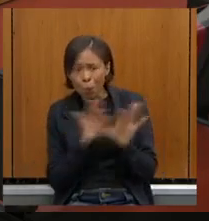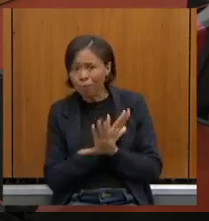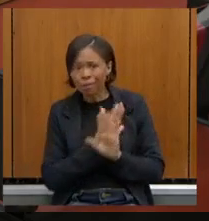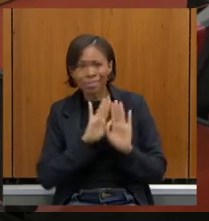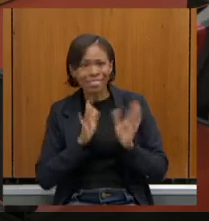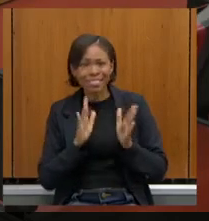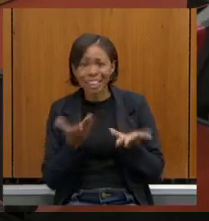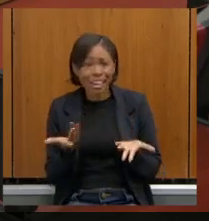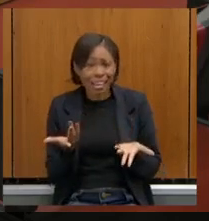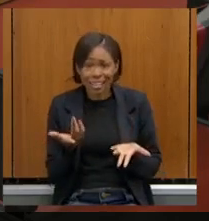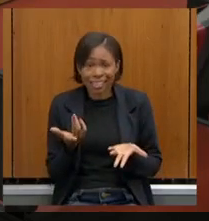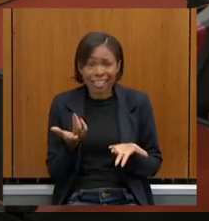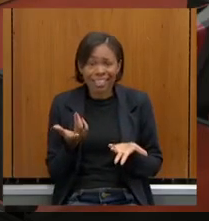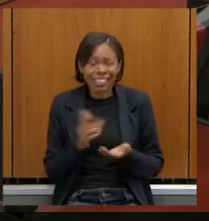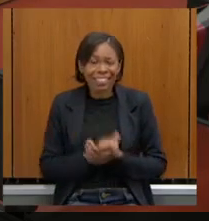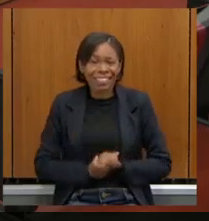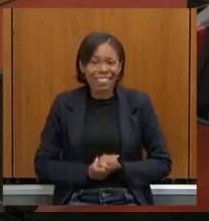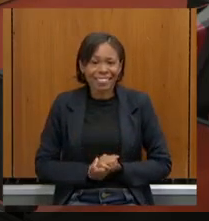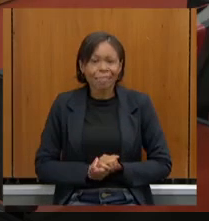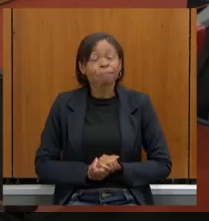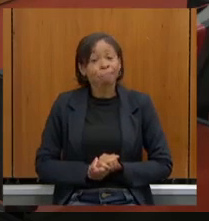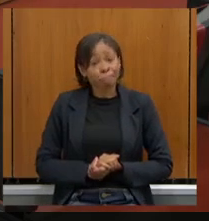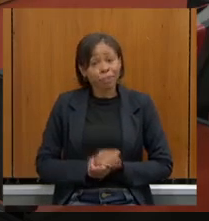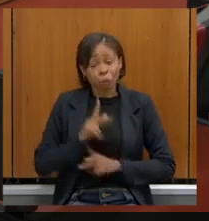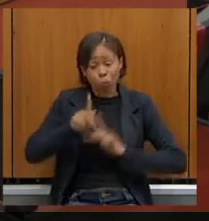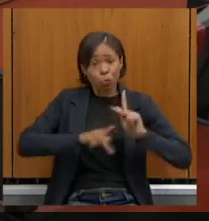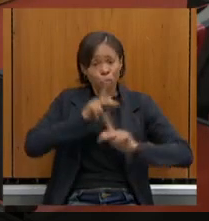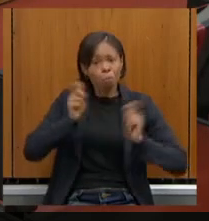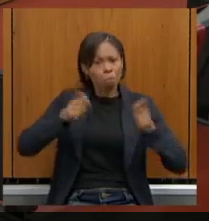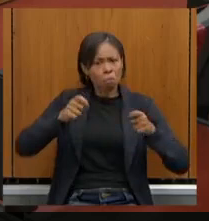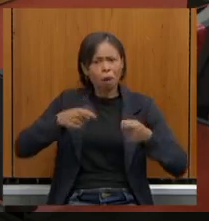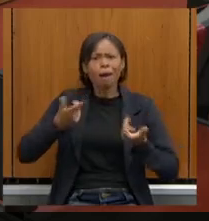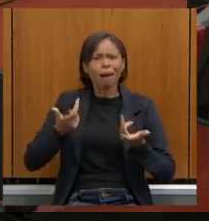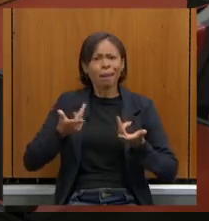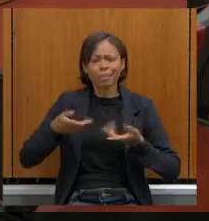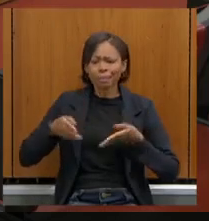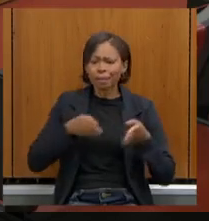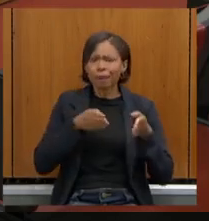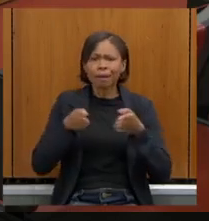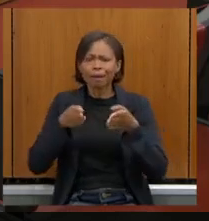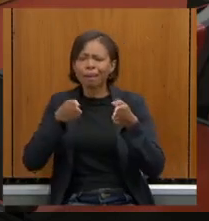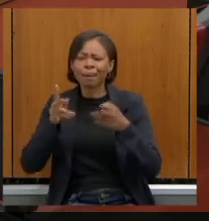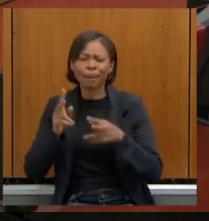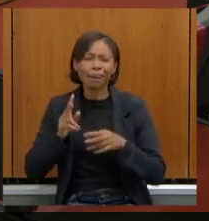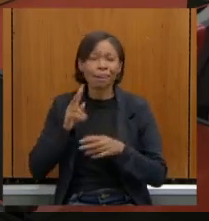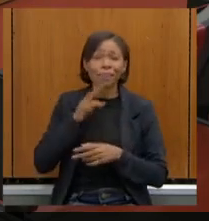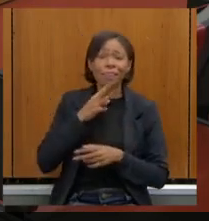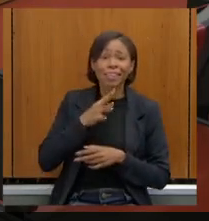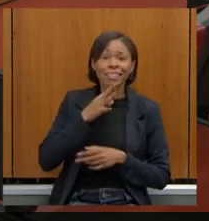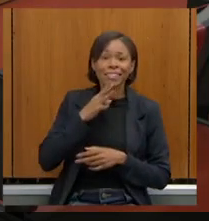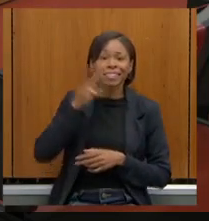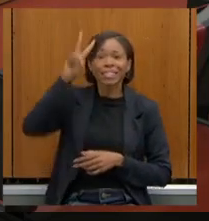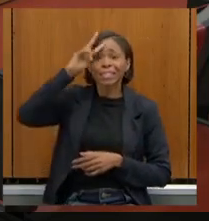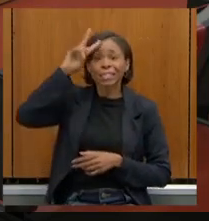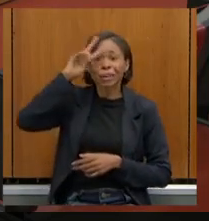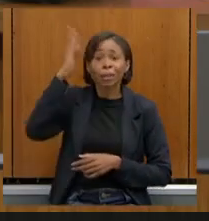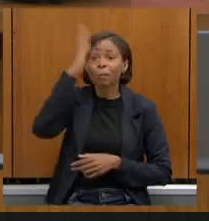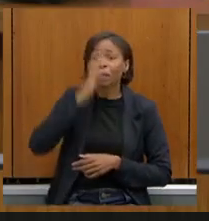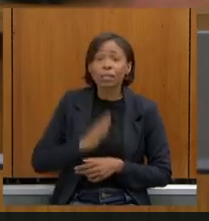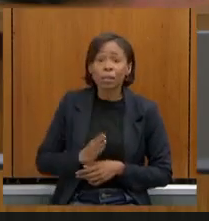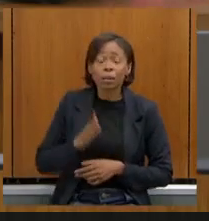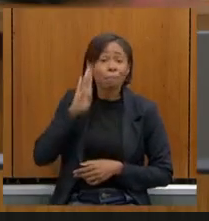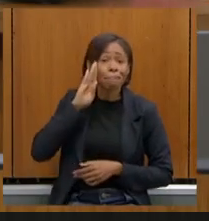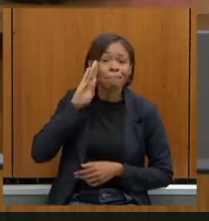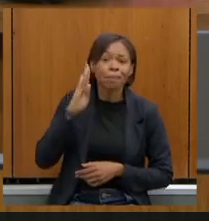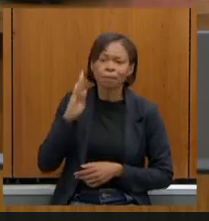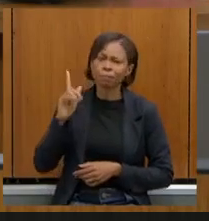já começamos com o Google, o Google vai sinalizar, e o povo vai poder caminhar e conhecer a história do Brasil, e mais do que isso, Minas, com